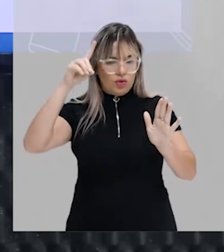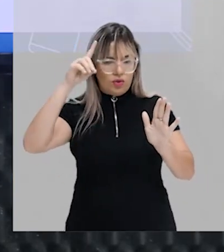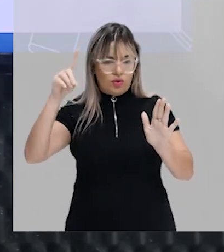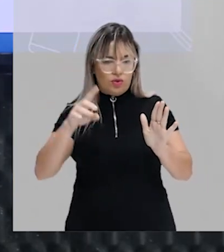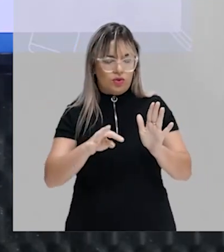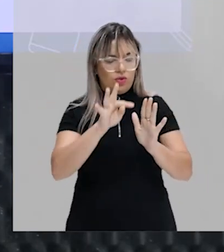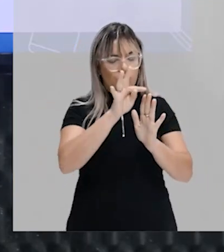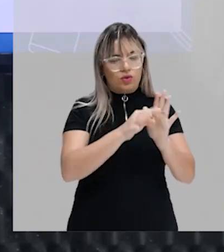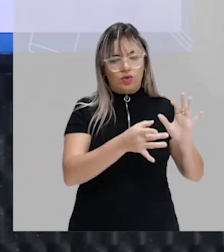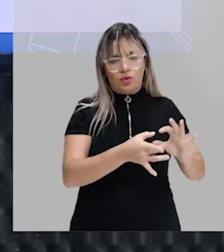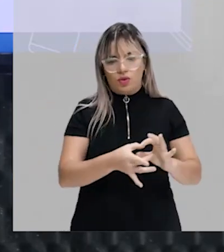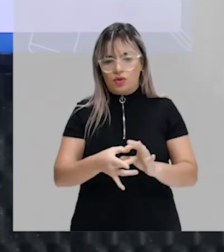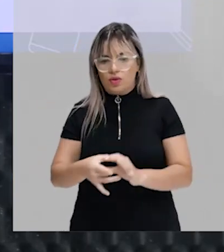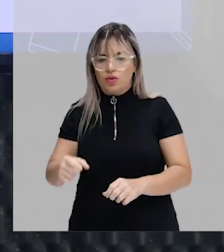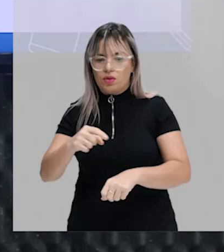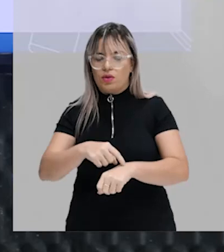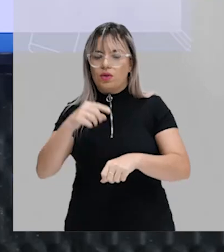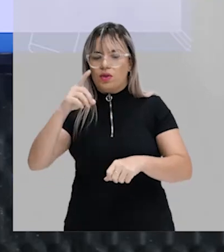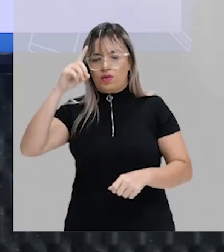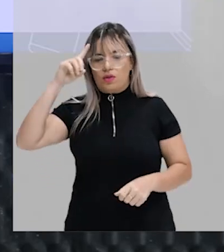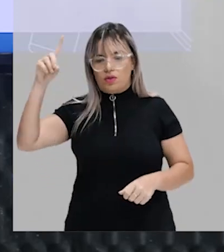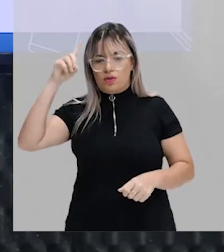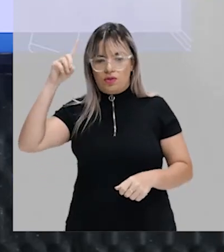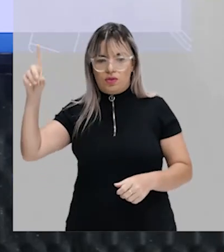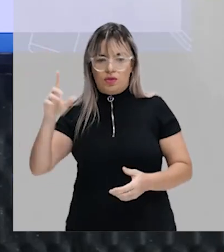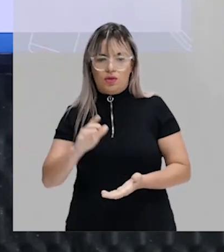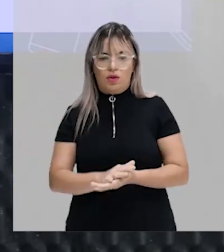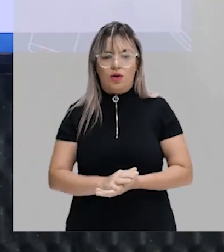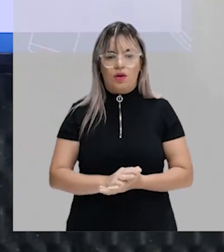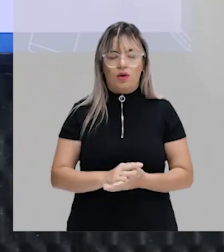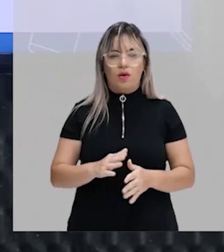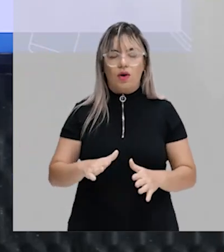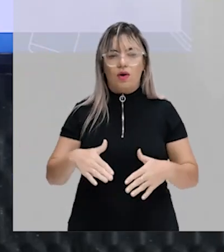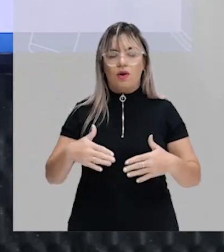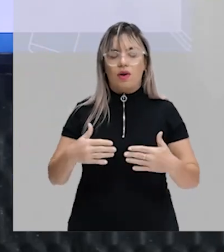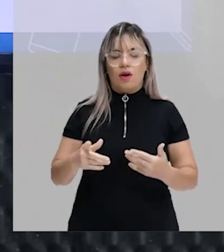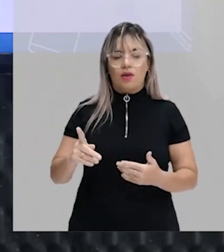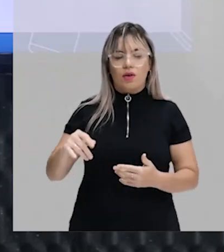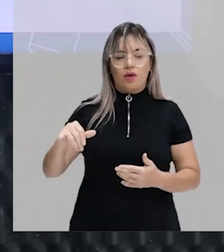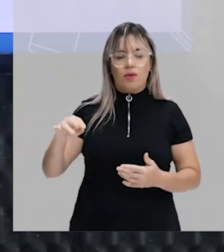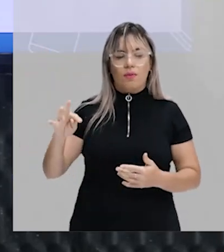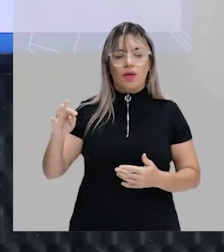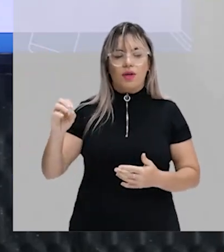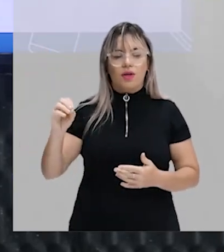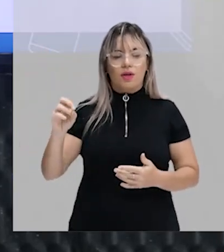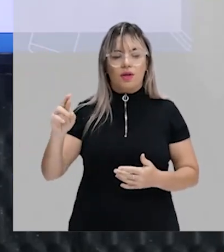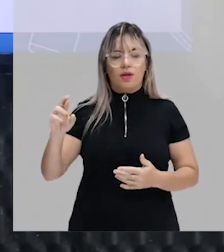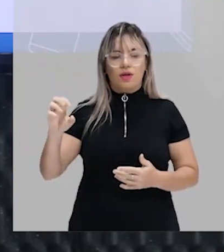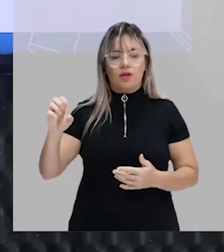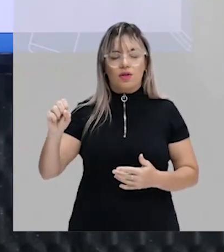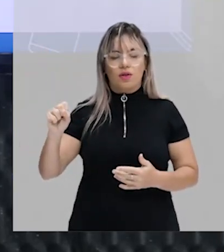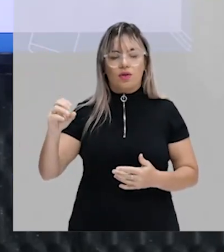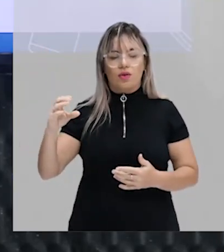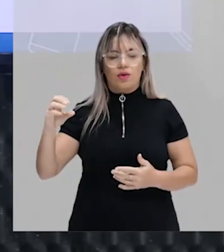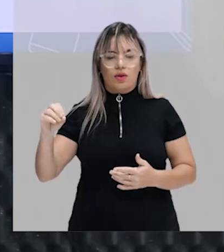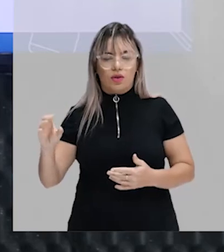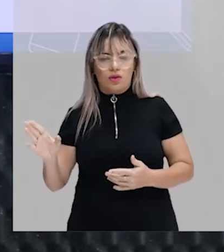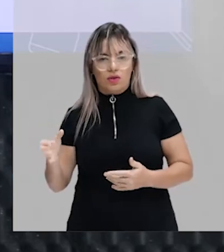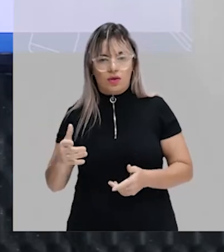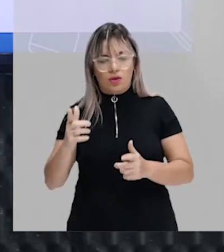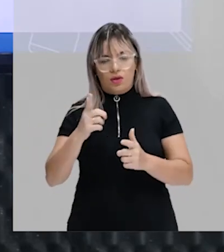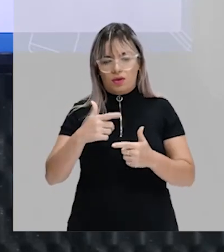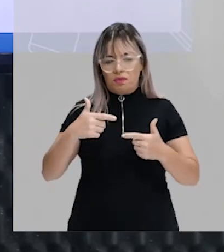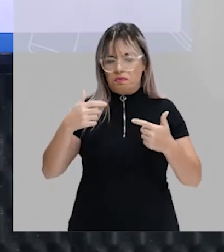em seu lado pitoresco e humorístico. Então, normalmente, quando você lê uma crônica, sempre tem um tom de humor, um tom